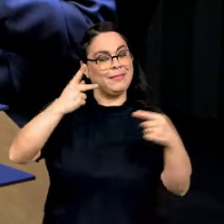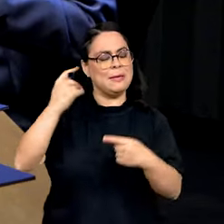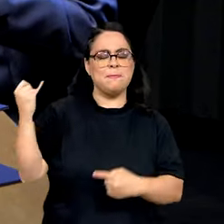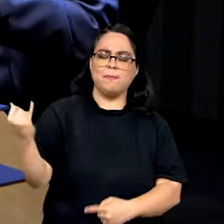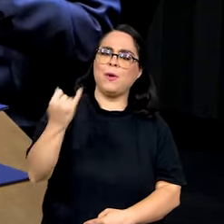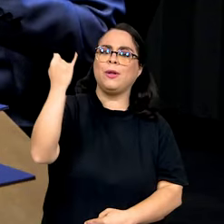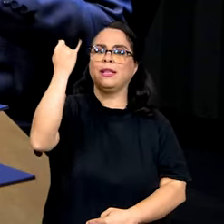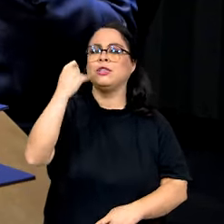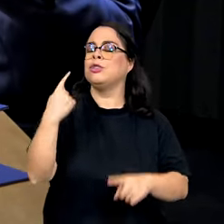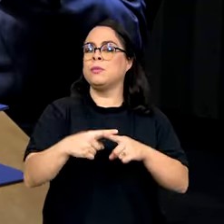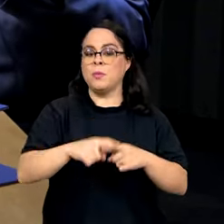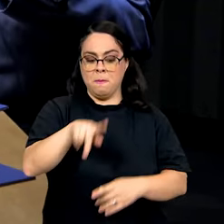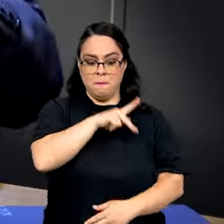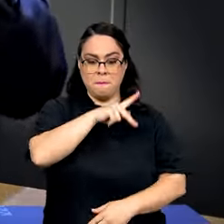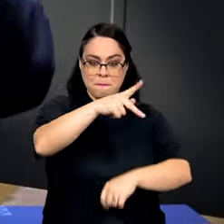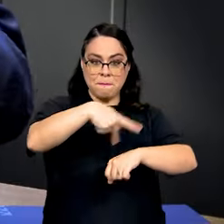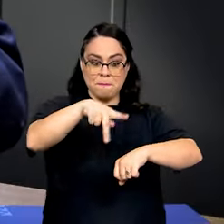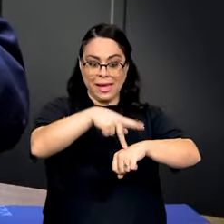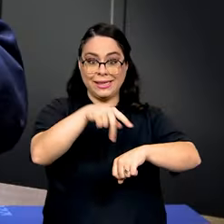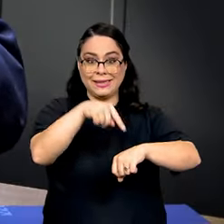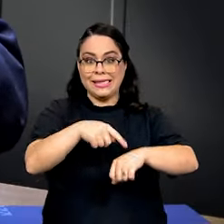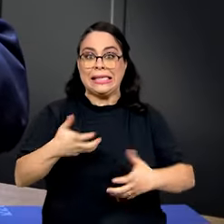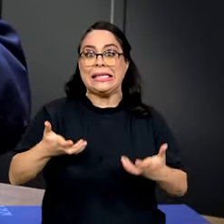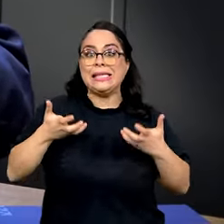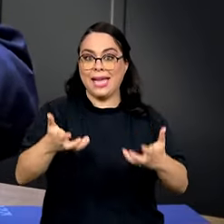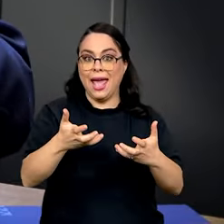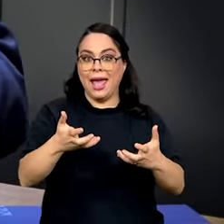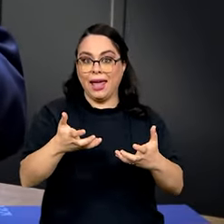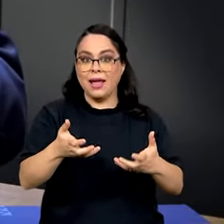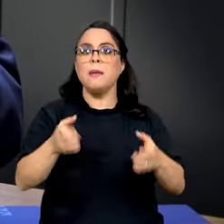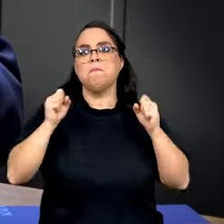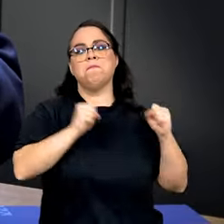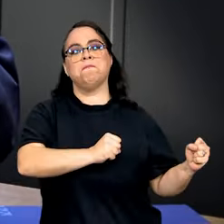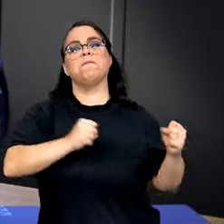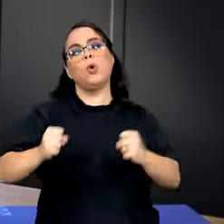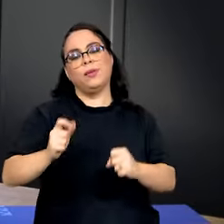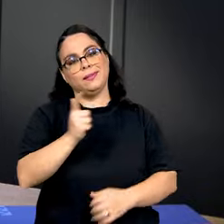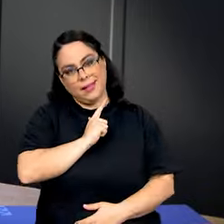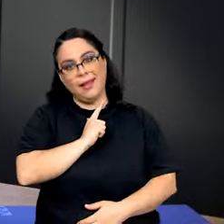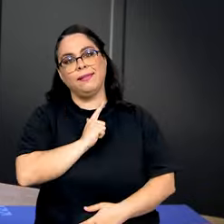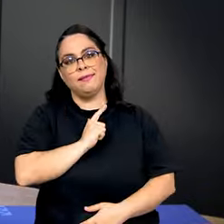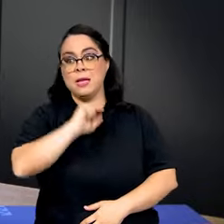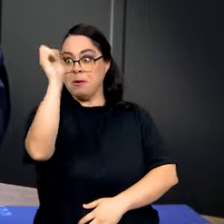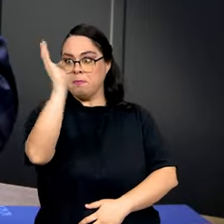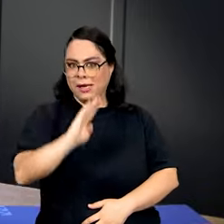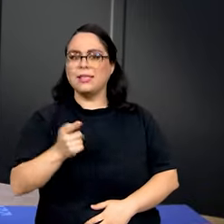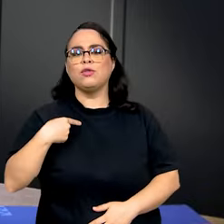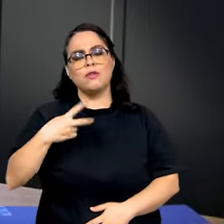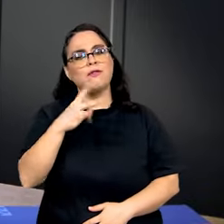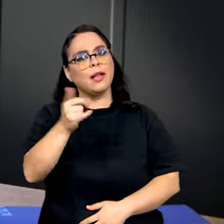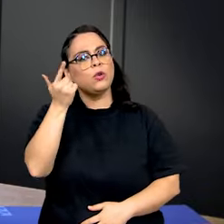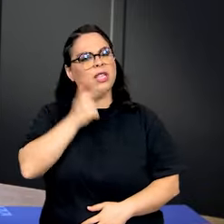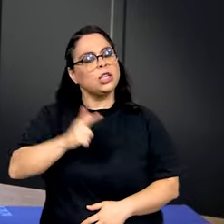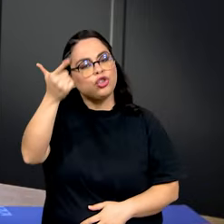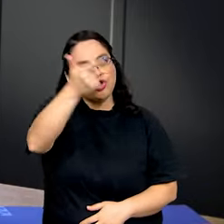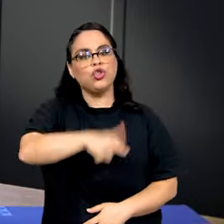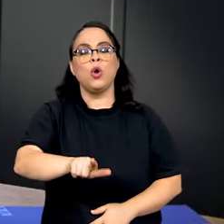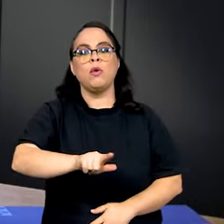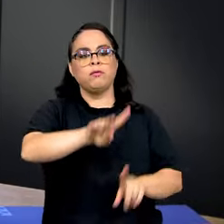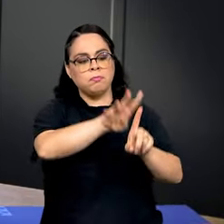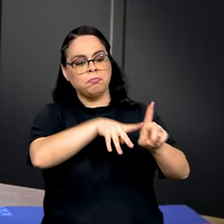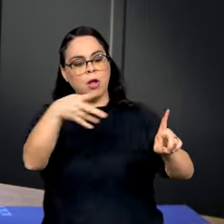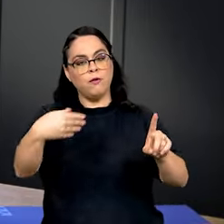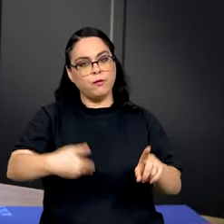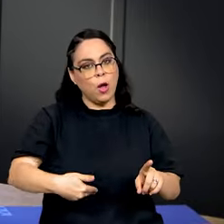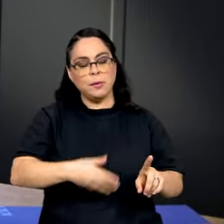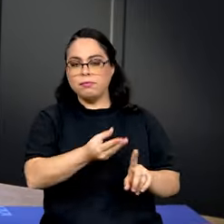política quando um país quer ele pode então o Brasil nós vamos tirar de novo